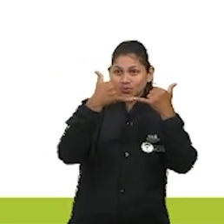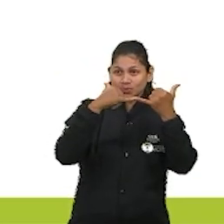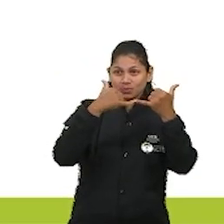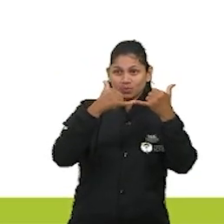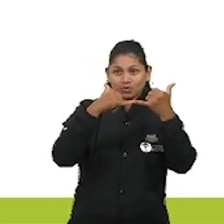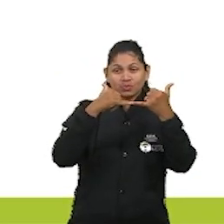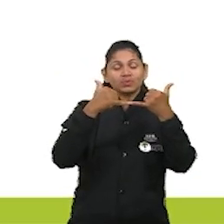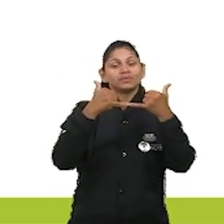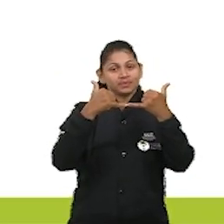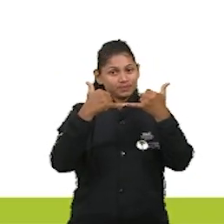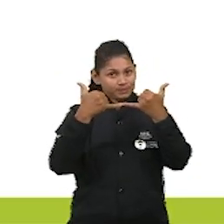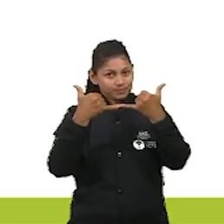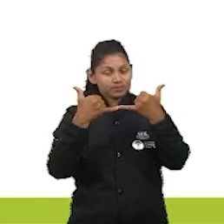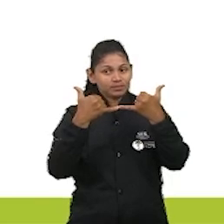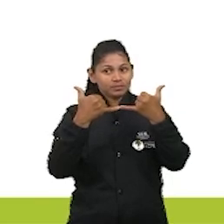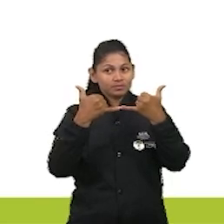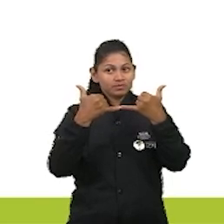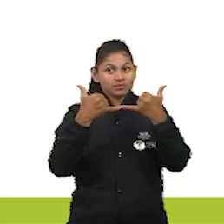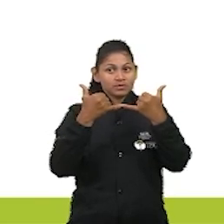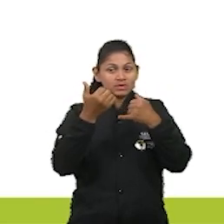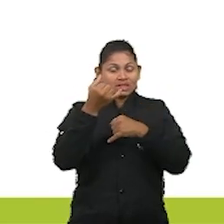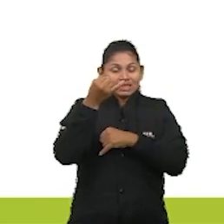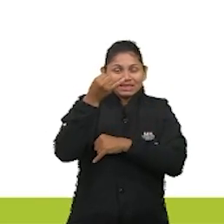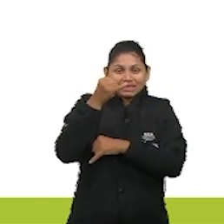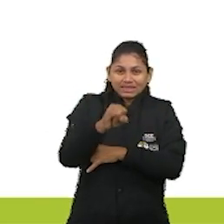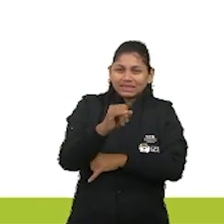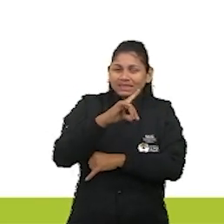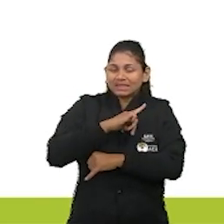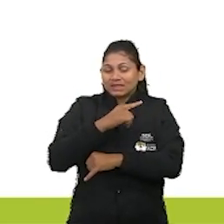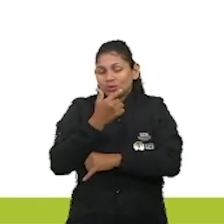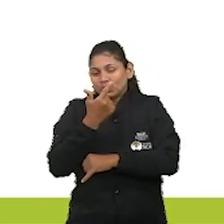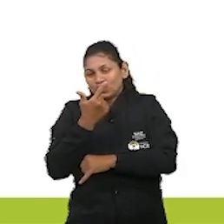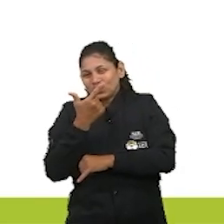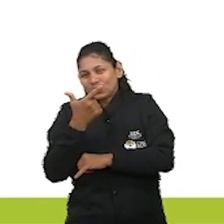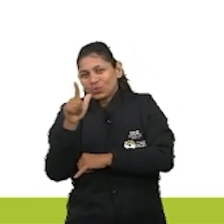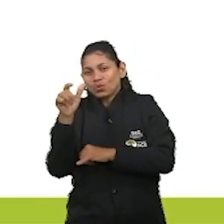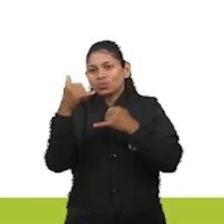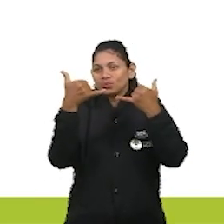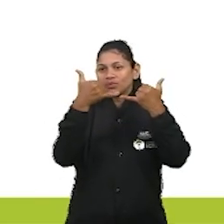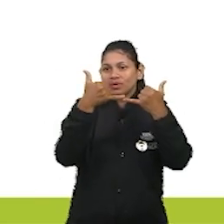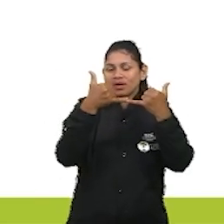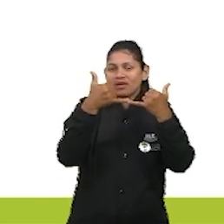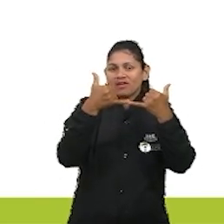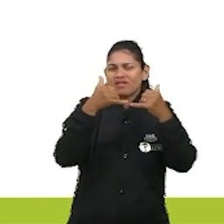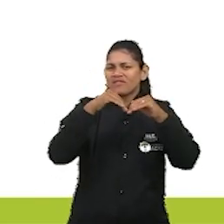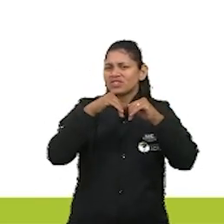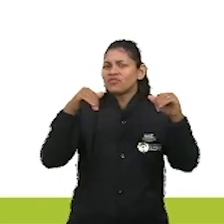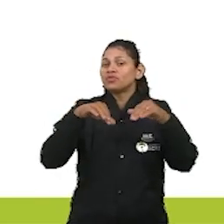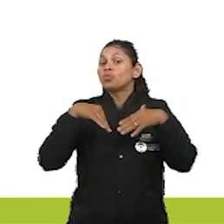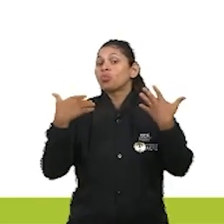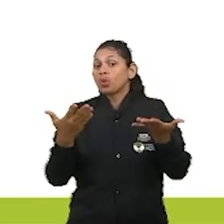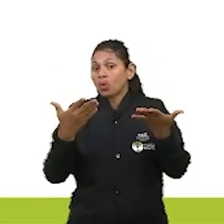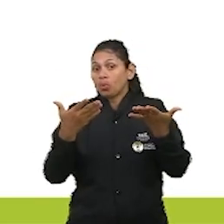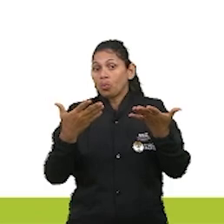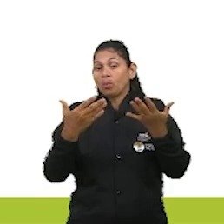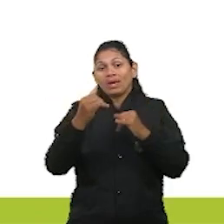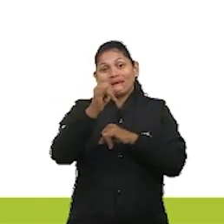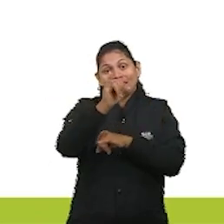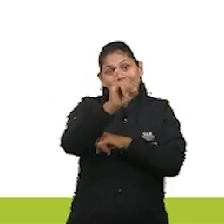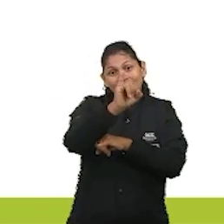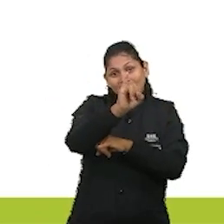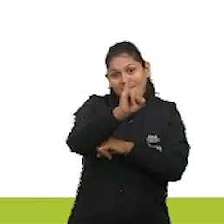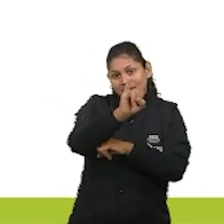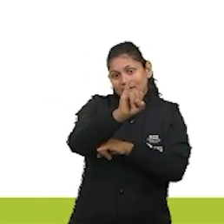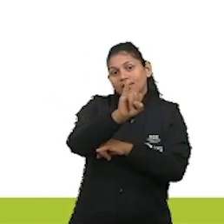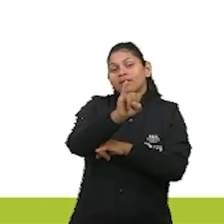IB, eu vou ter outro nó. Se eu tenho outro nó, quem é que vai se dividir? O meu IB. E aí, esse IB vai uma parte para